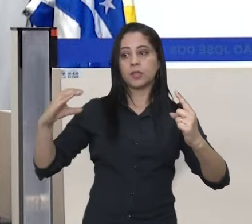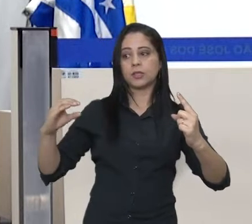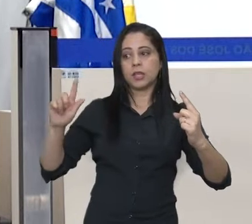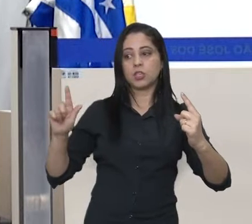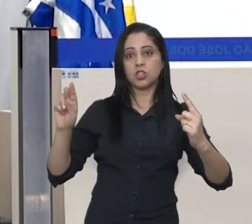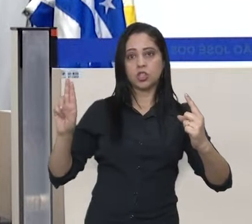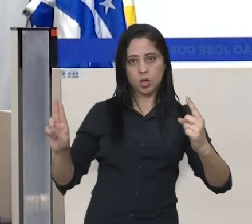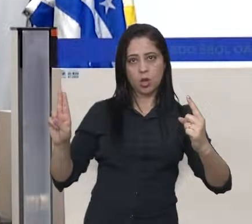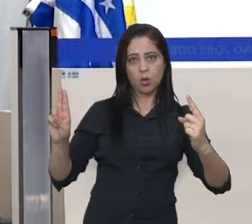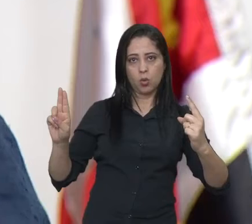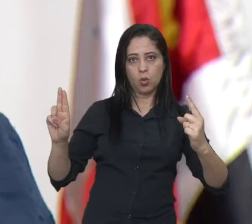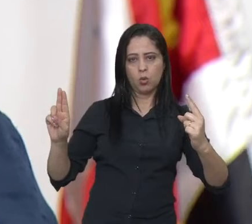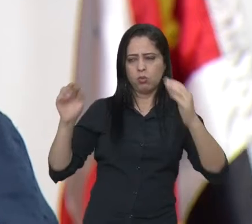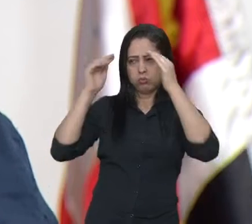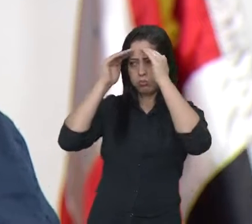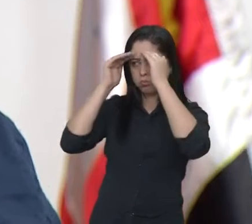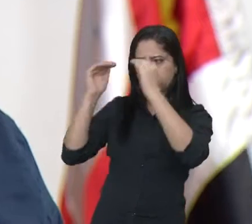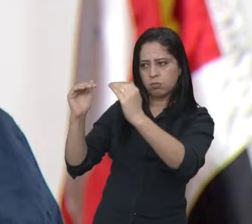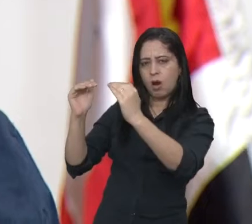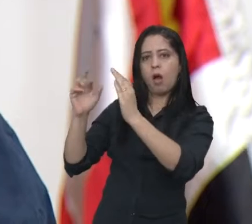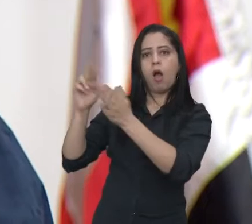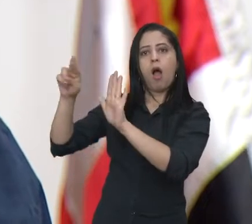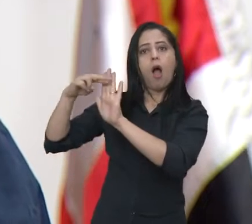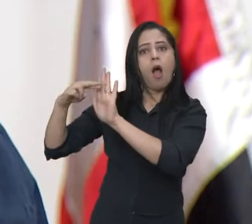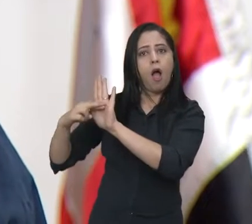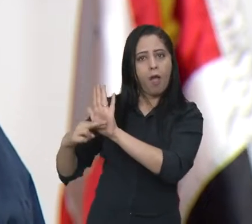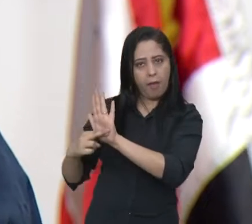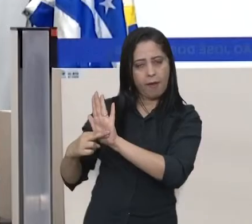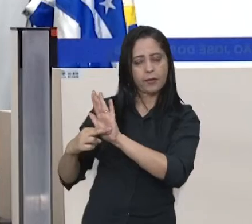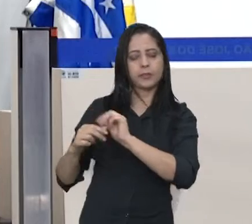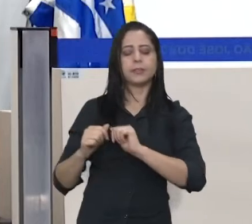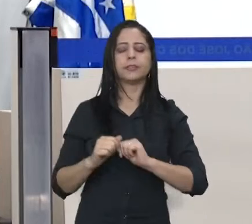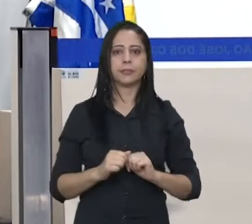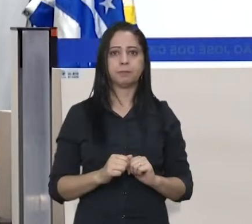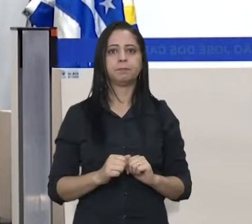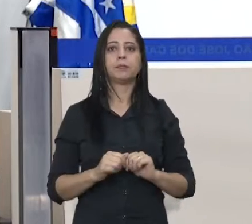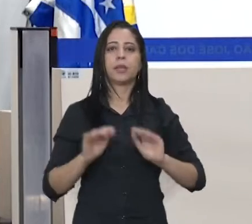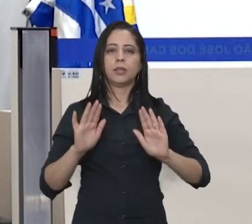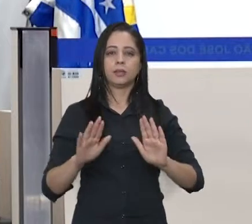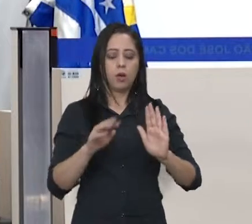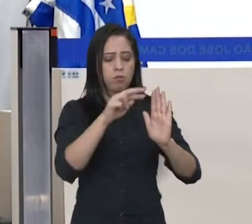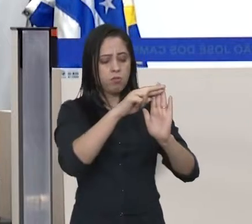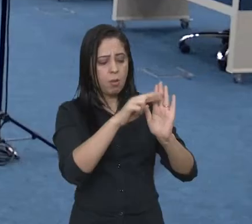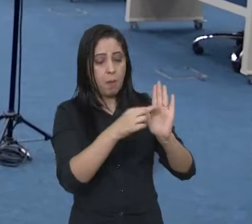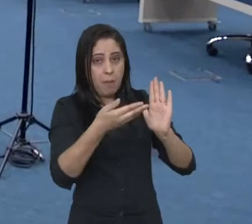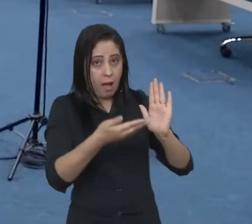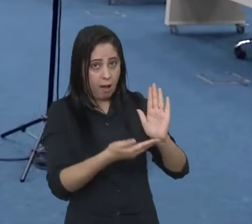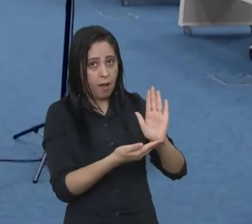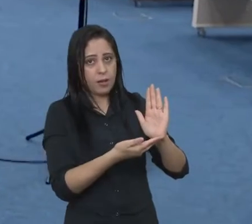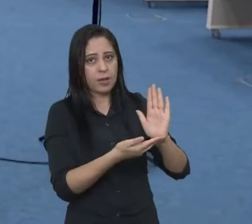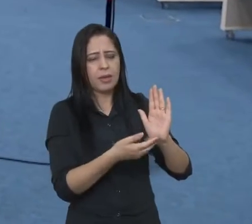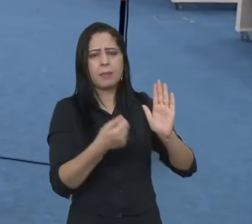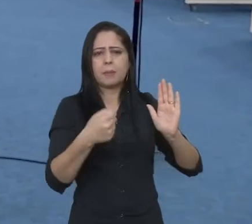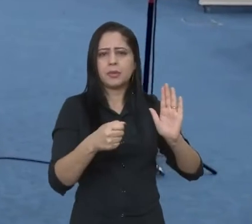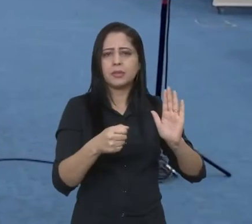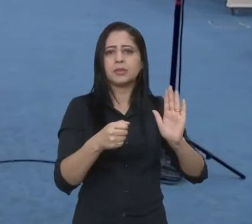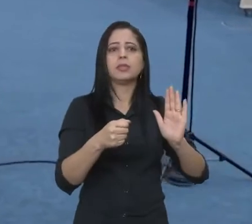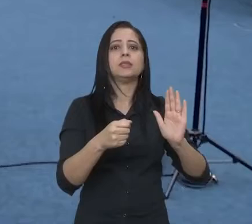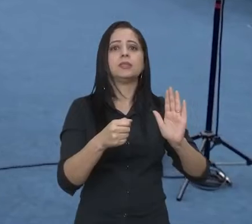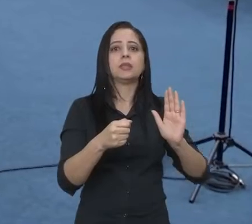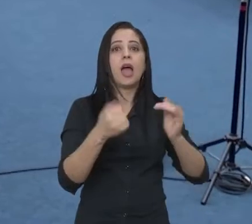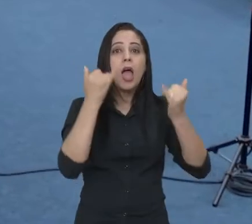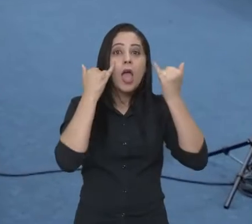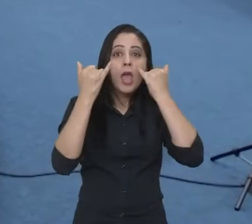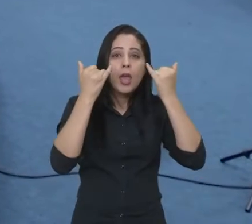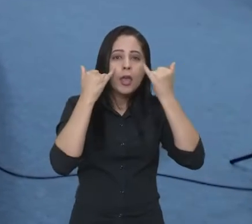dos requisitos exigidos pela Escala Brasil Transparente, da Controladoria Geral da União. Entre as diretrizes está